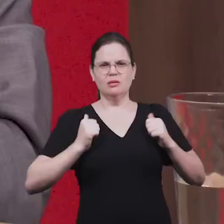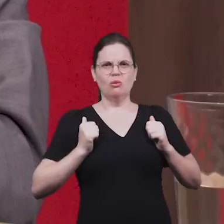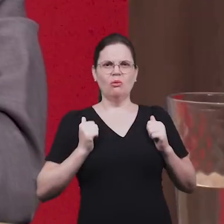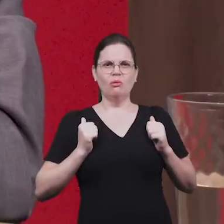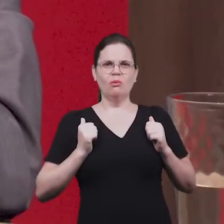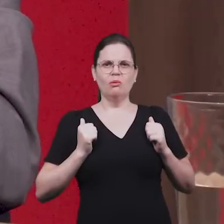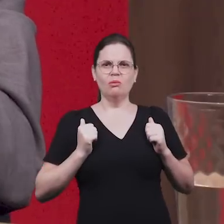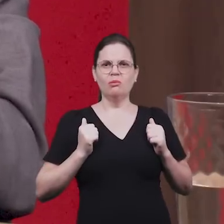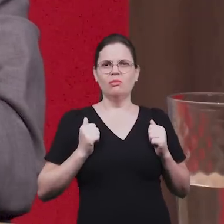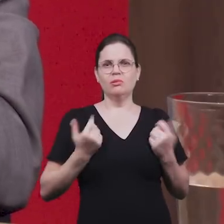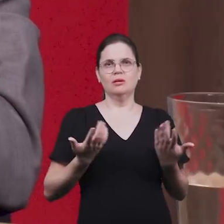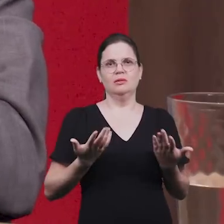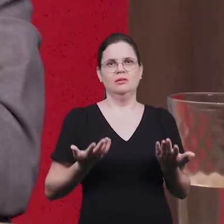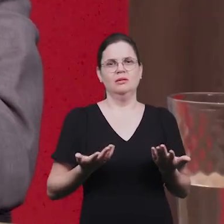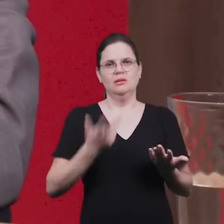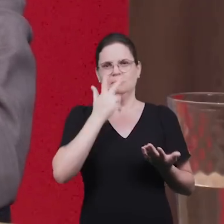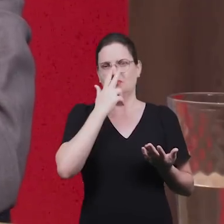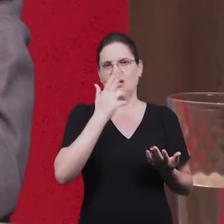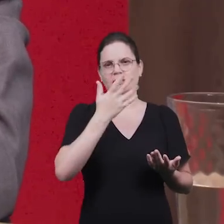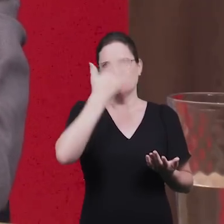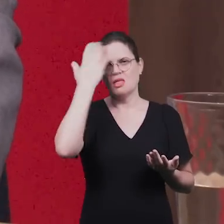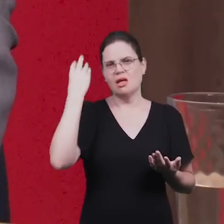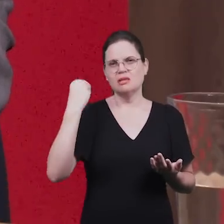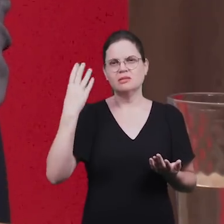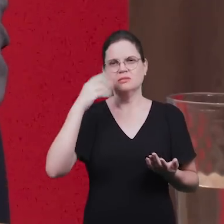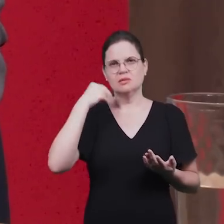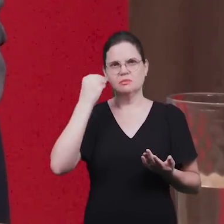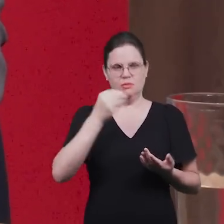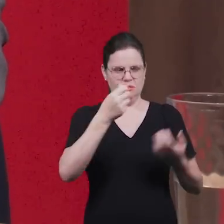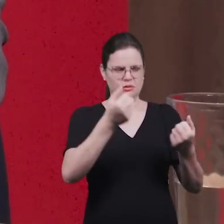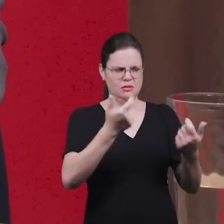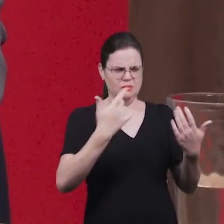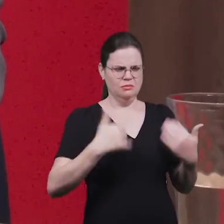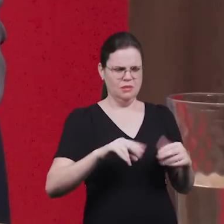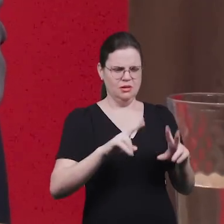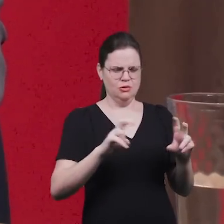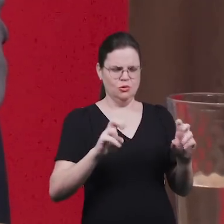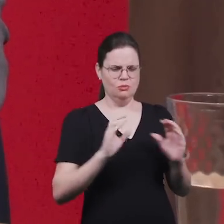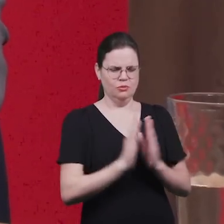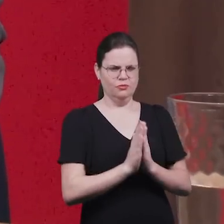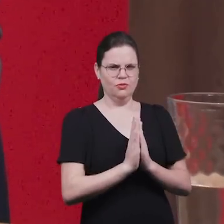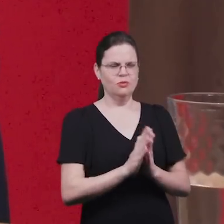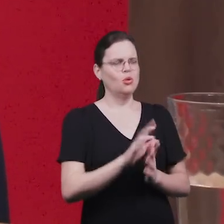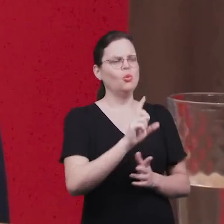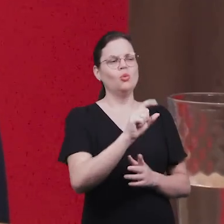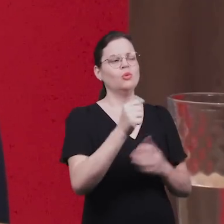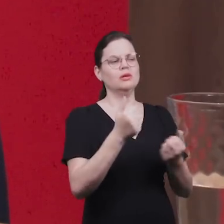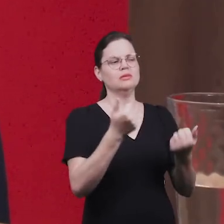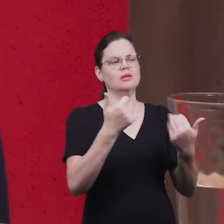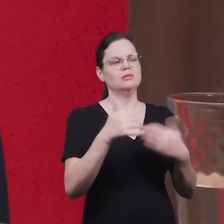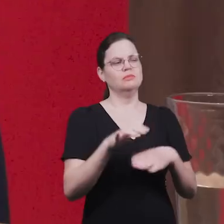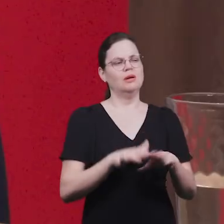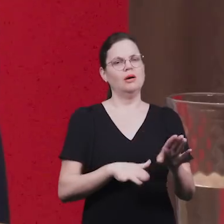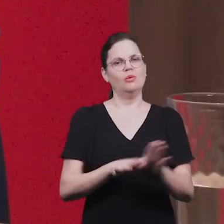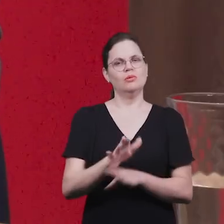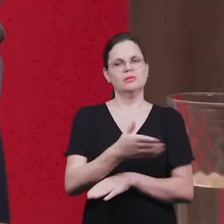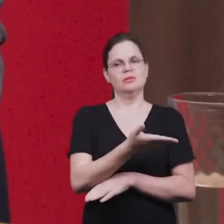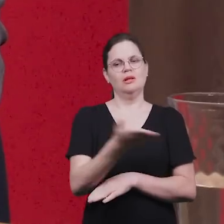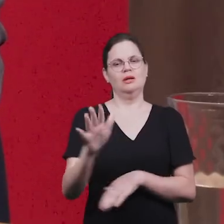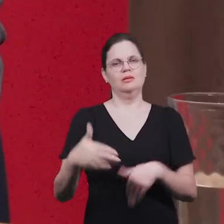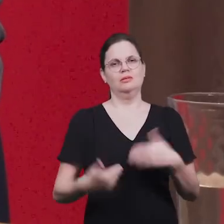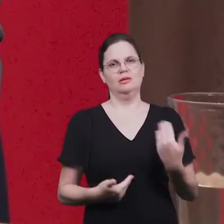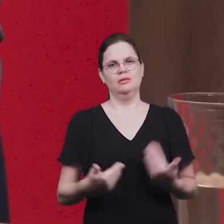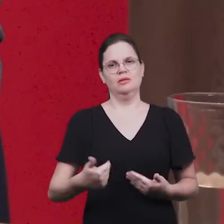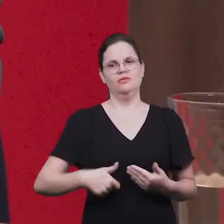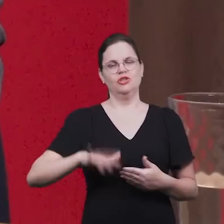acomodaram, o batismo com o Espírito Santo está lá esquecido. Me dá uma palavra sobre isso, Sérgio. O que você falaria para a igreja hoje, aqueles